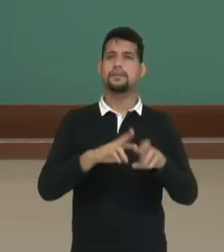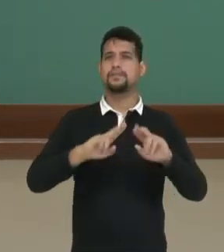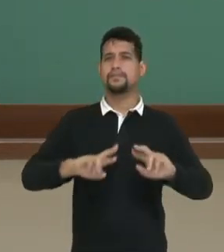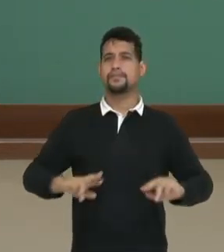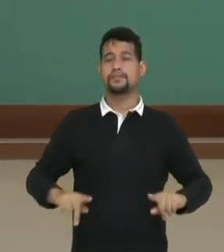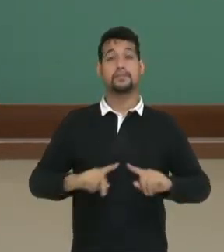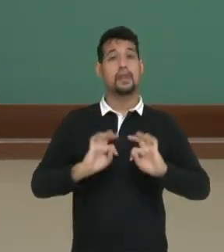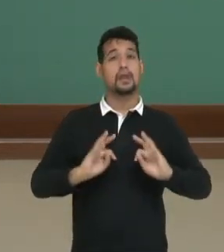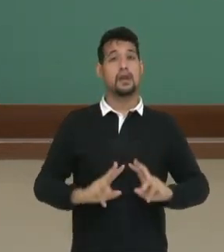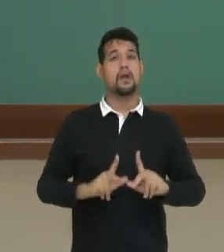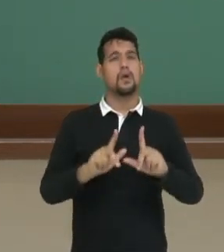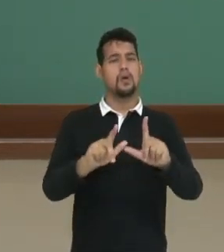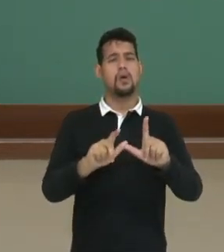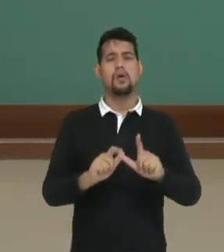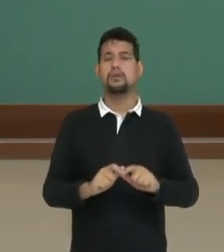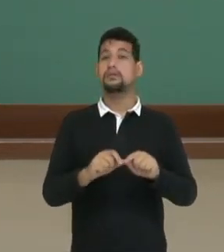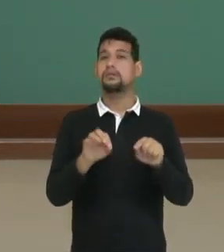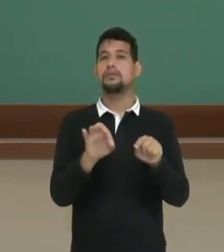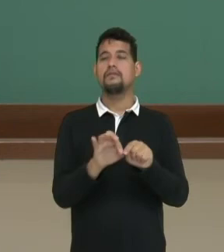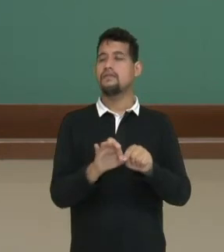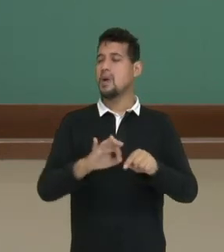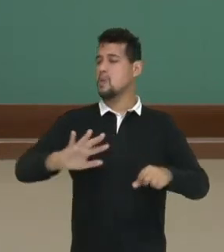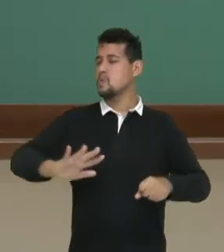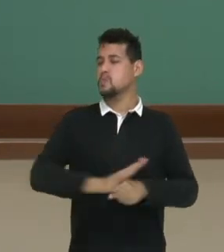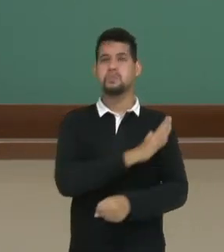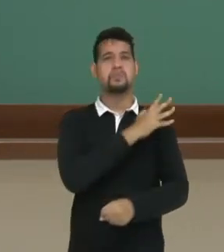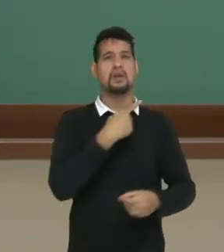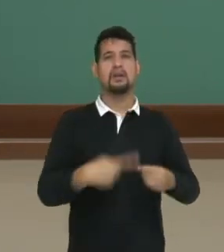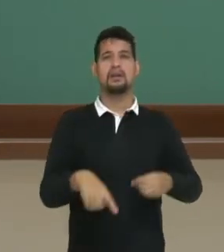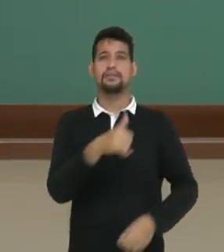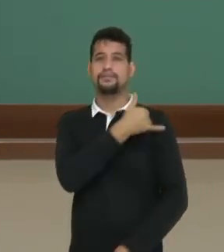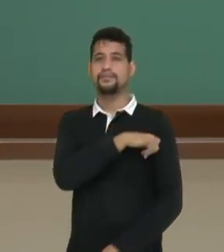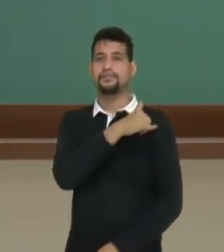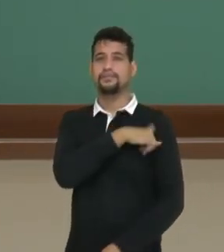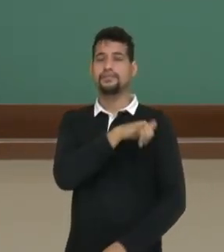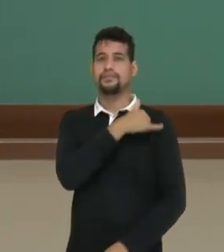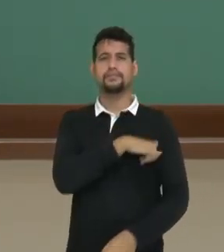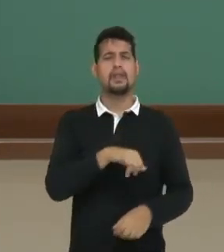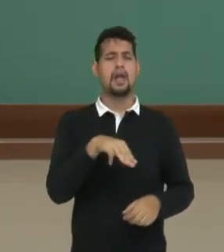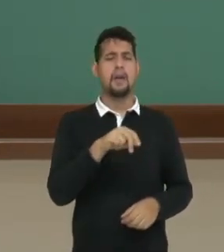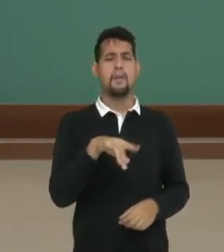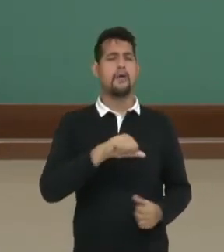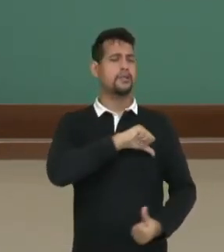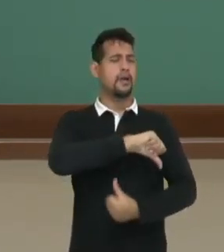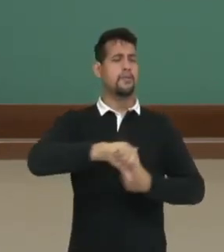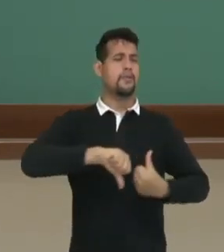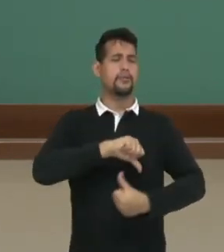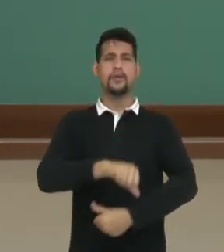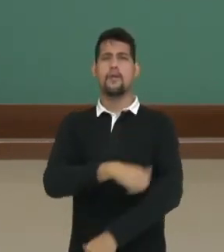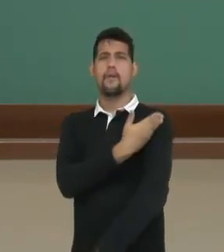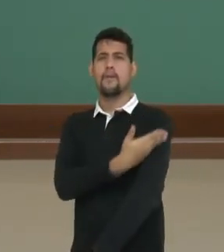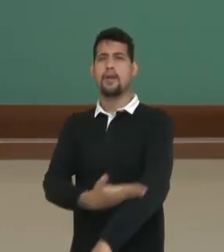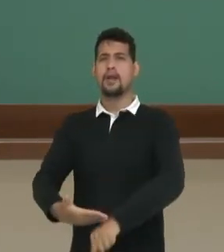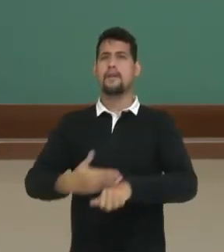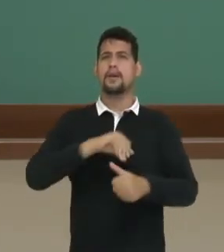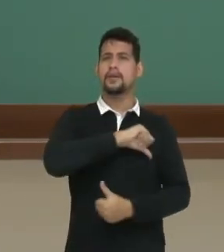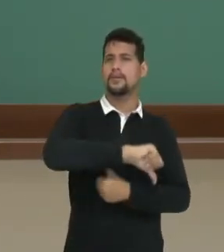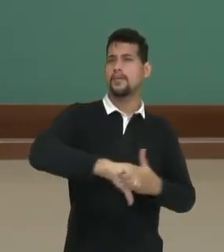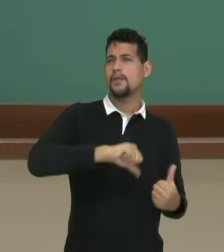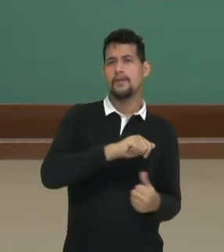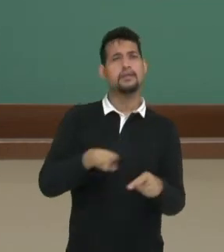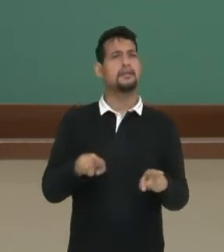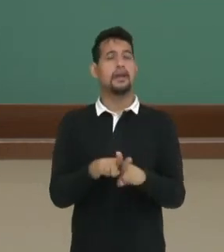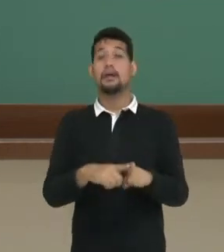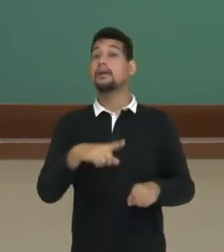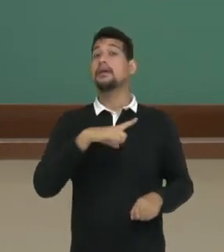exemplo, e outros tecidos nobres vão inundar aí a cidade do Rio de Janeiro. A moda muda, o comportamento muda, né? Vamos ter